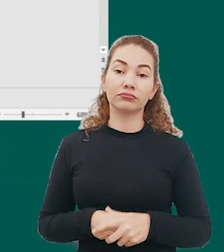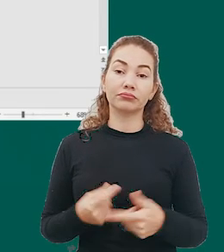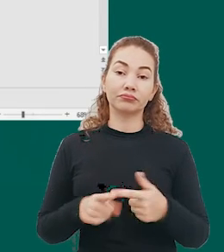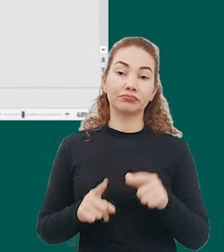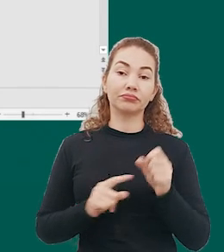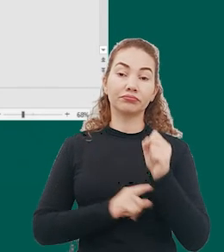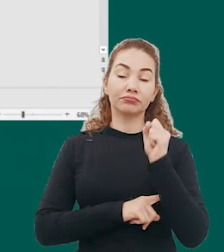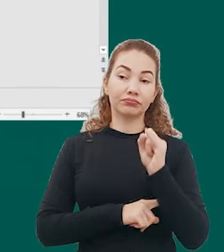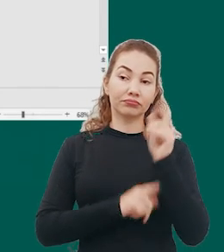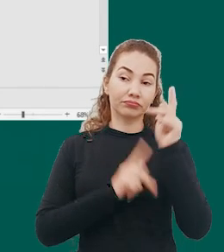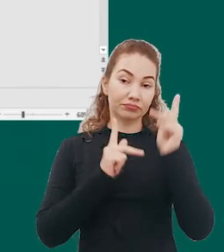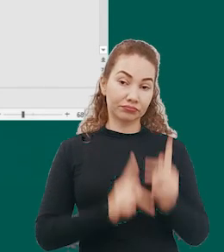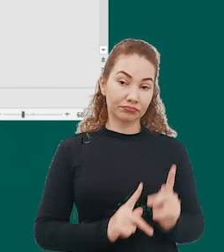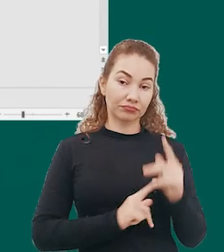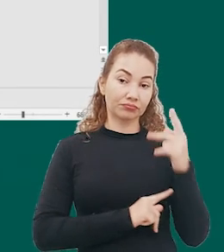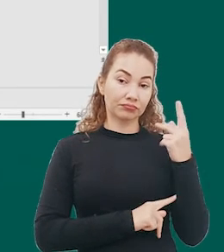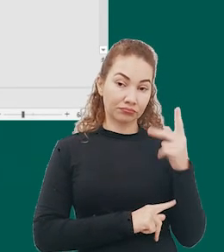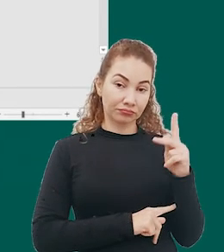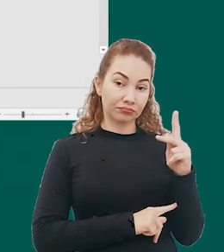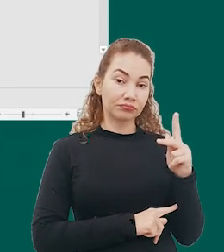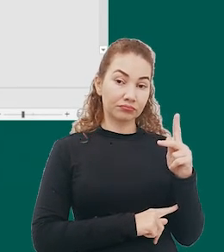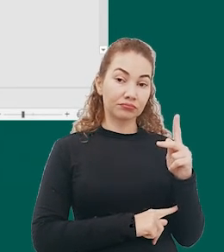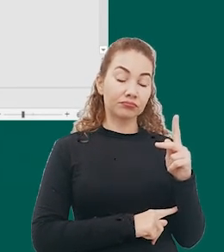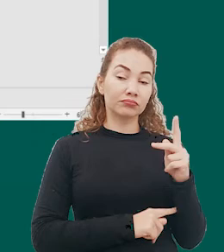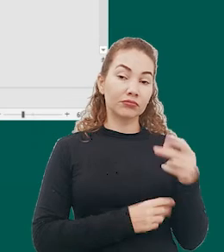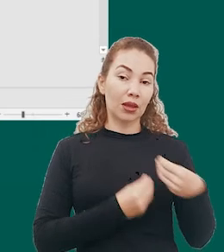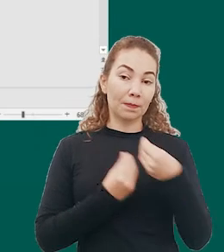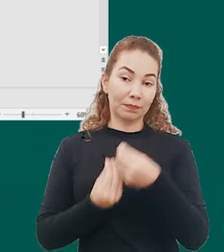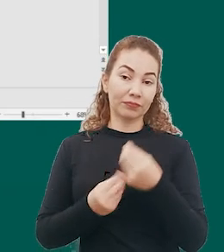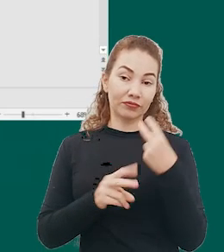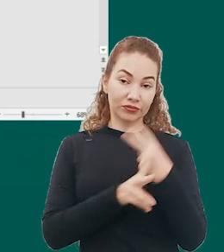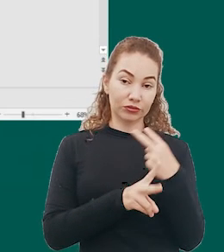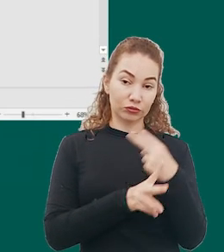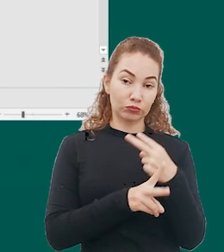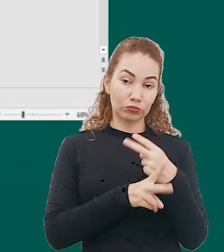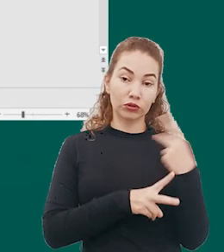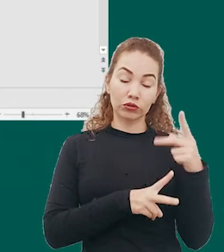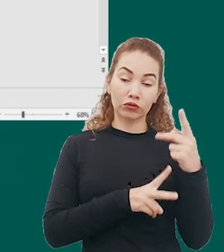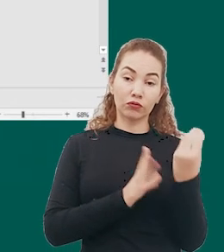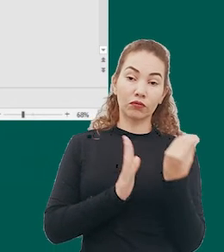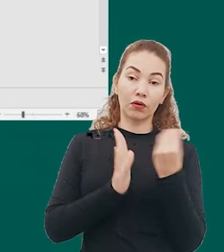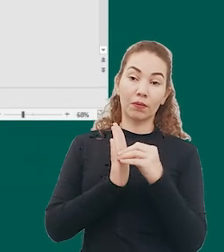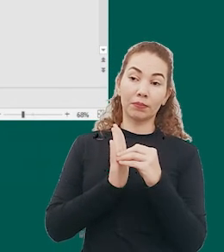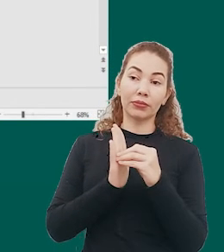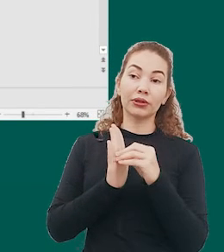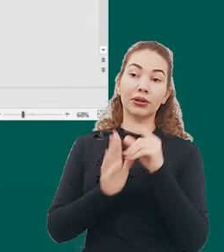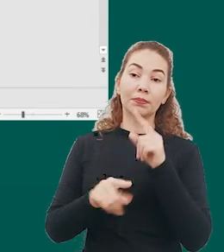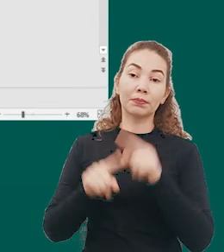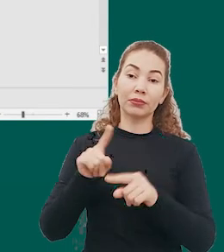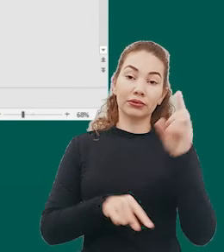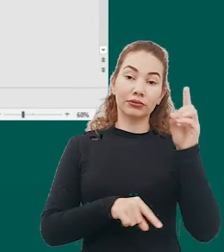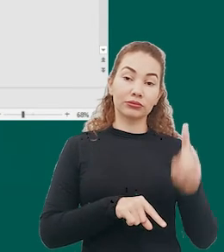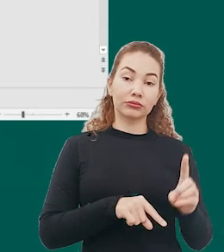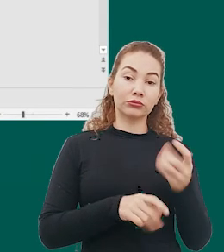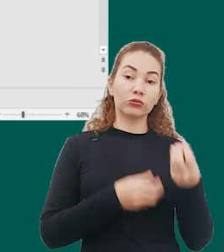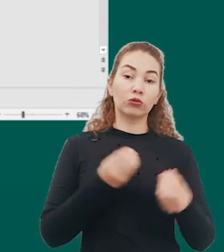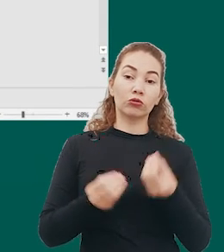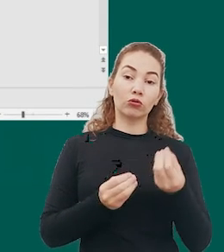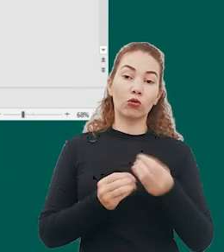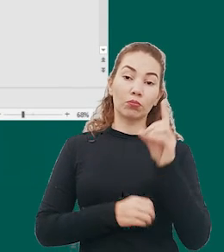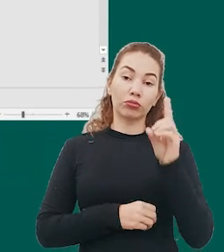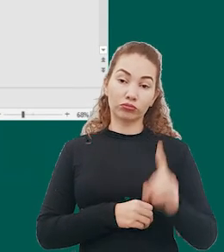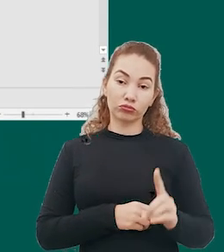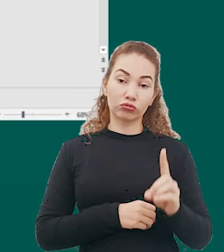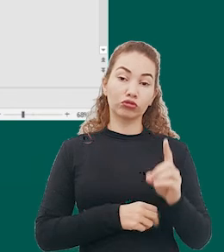vez, a pessoa que concedeu esse empréstimo vai lançar lá na ficha de bens e direitos como um